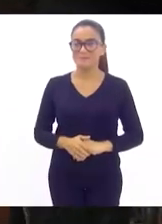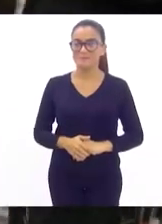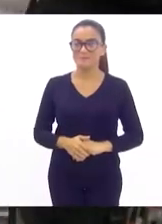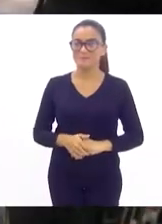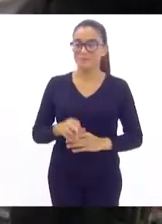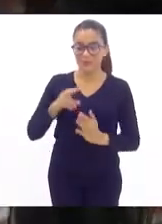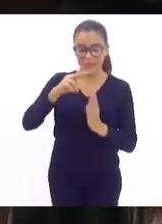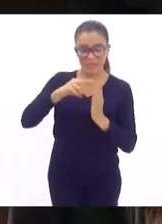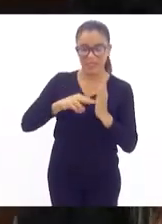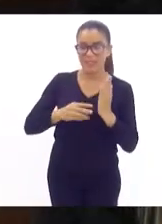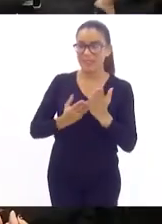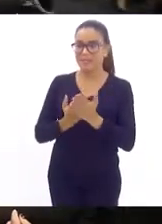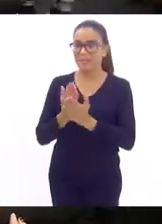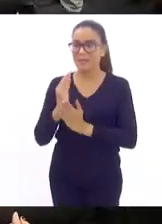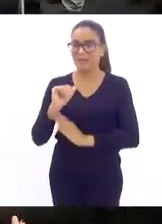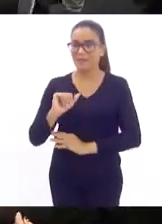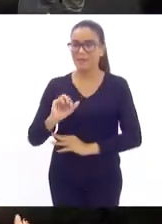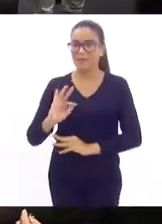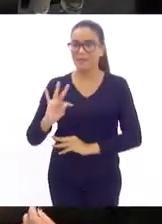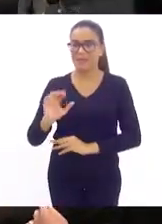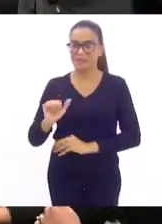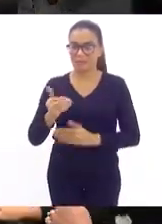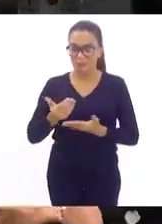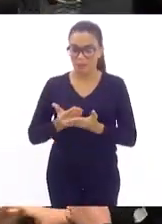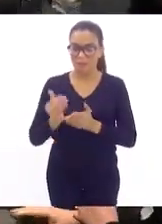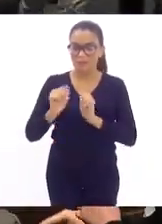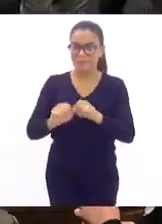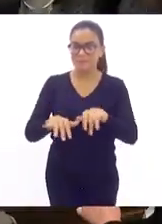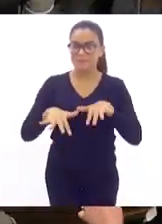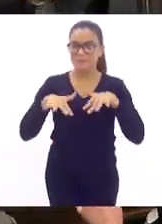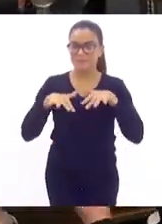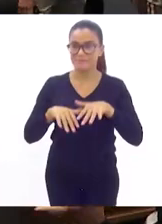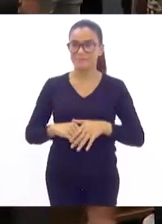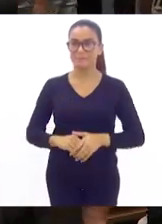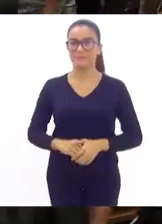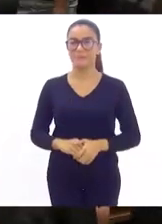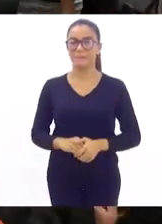Lida e aprovada a ata, passa-se ao expediente inicial.